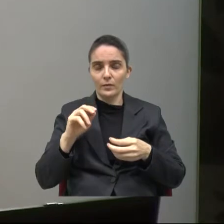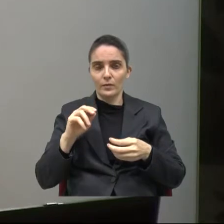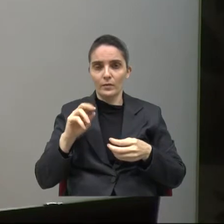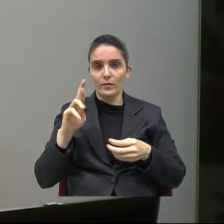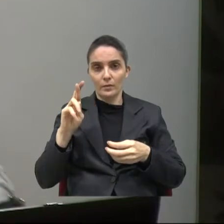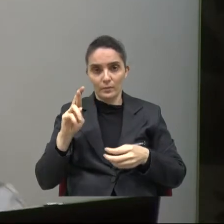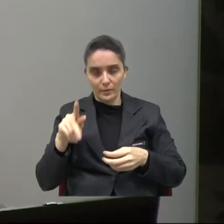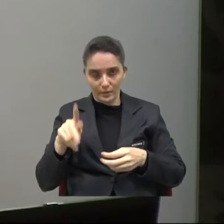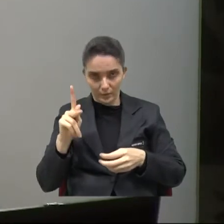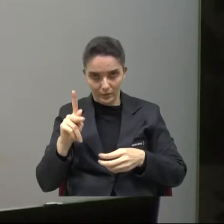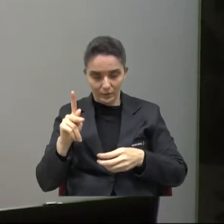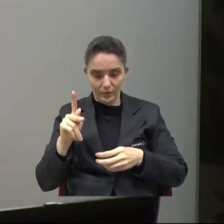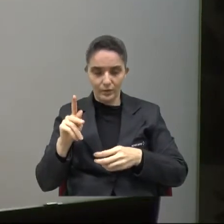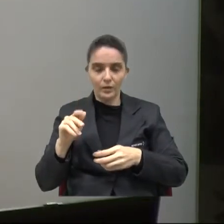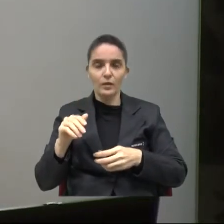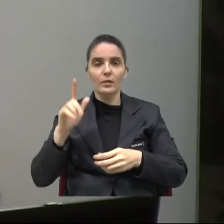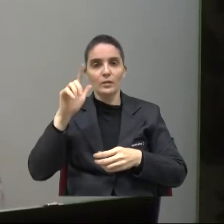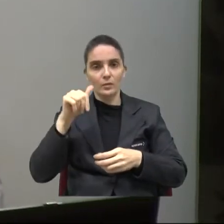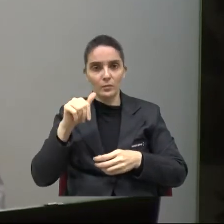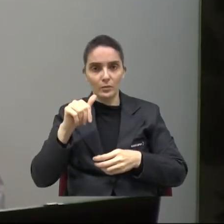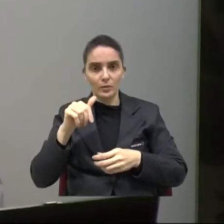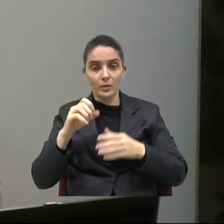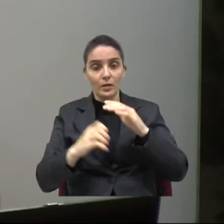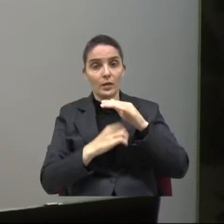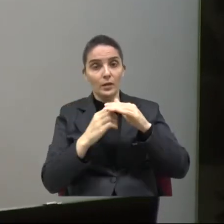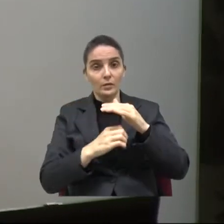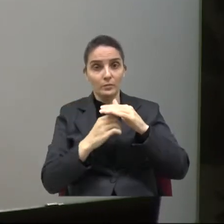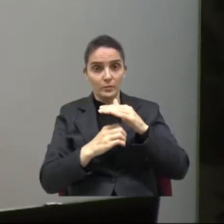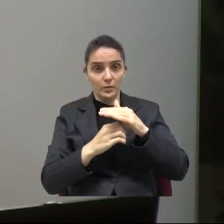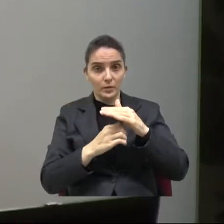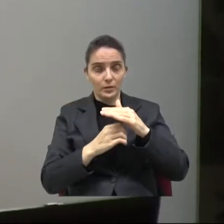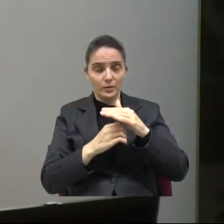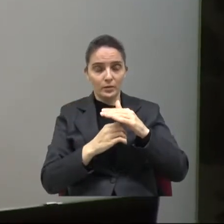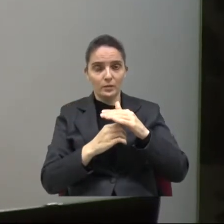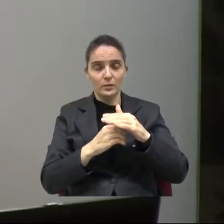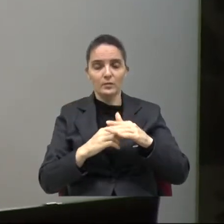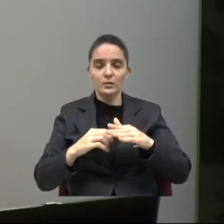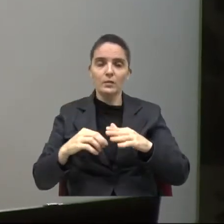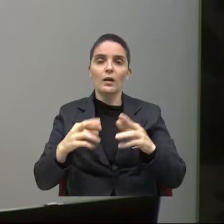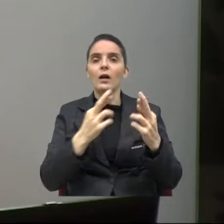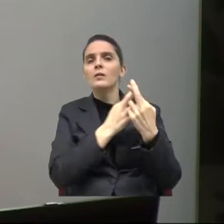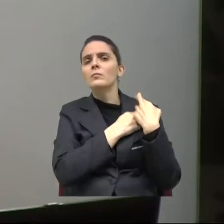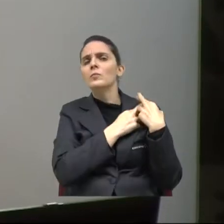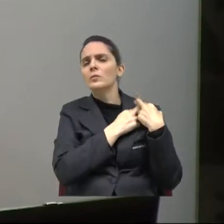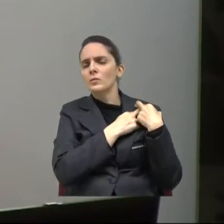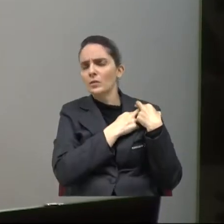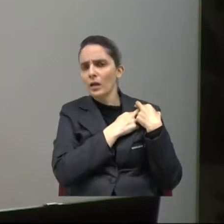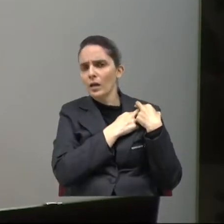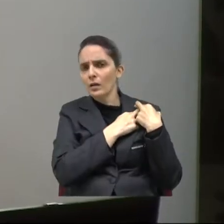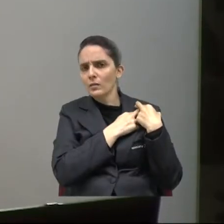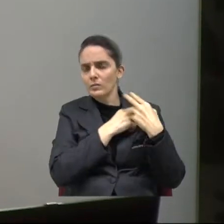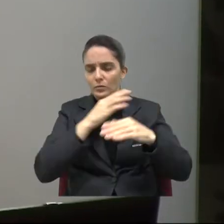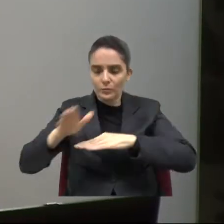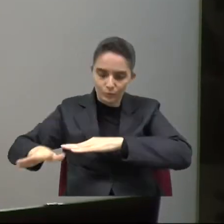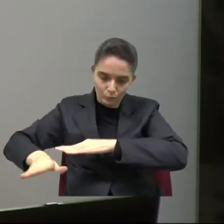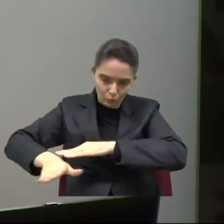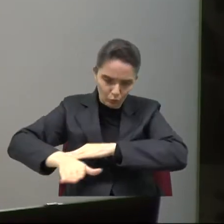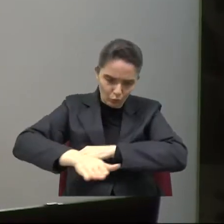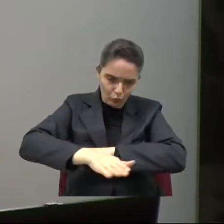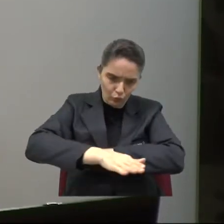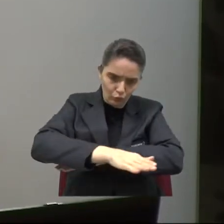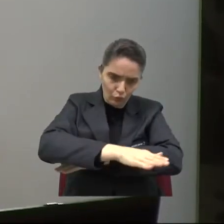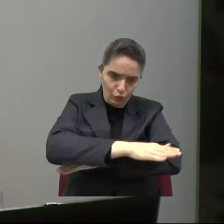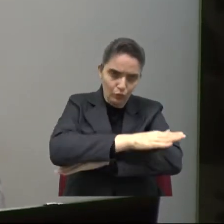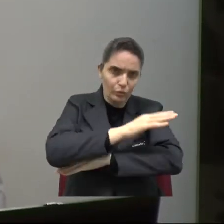BRK, lá depois que termina o serviço. Qual empresa contratada pela BRK responsável pelo serviço de reparo no asfalto? Com